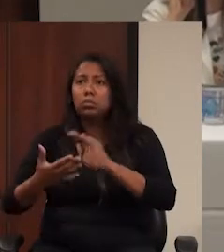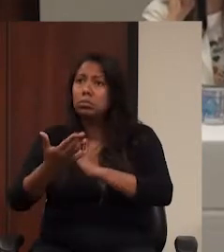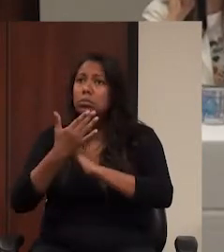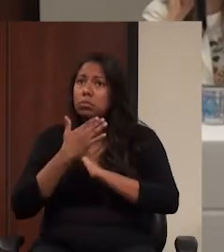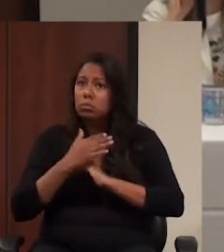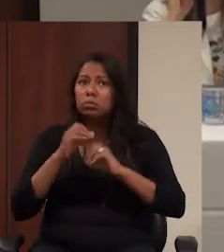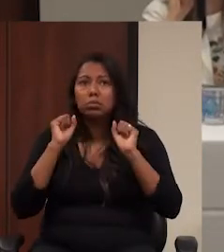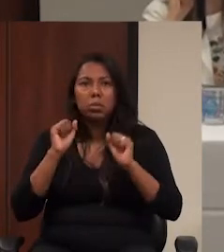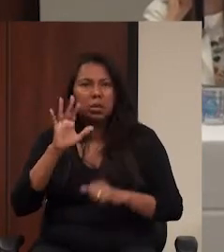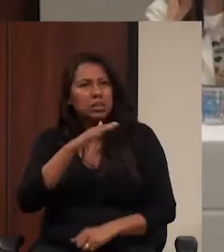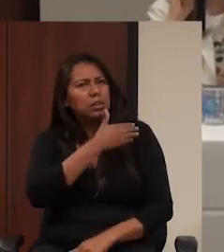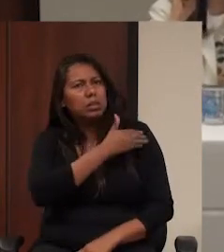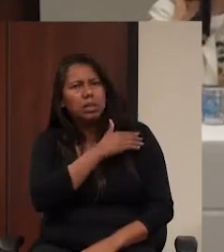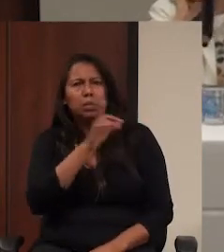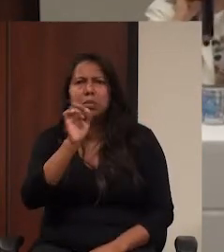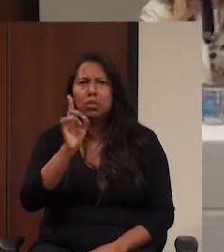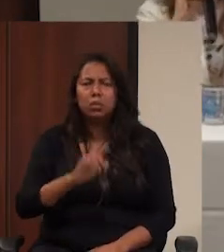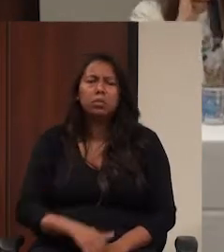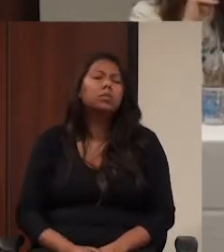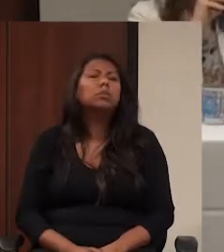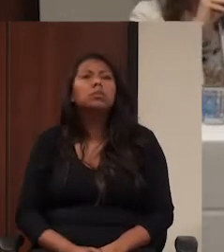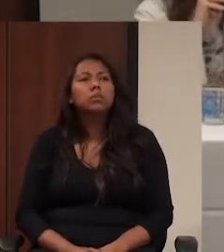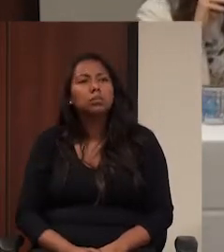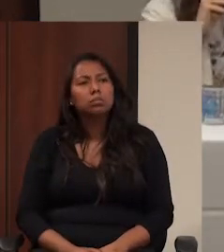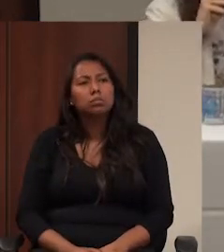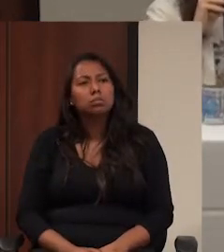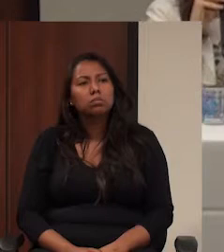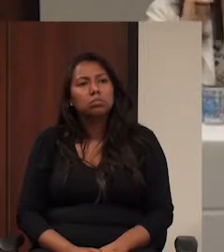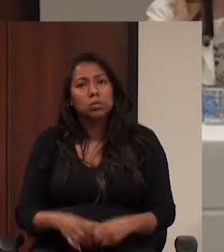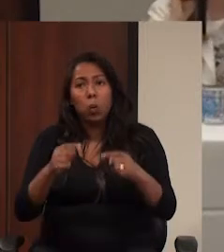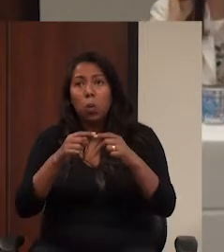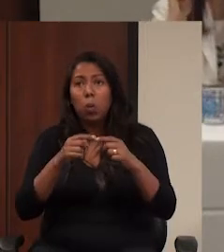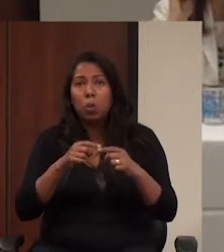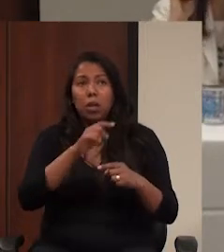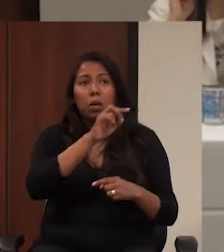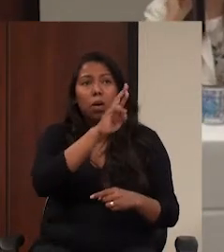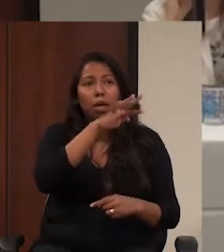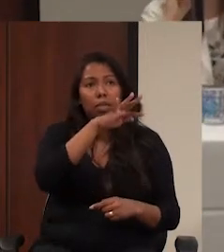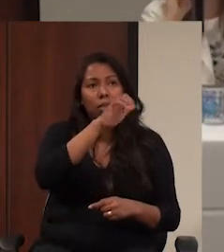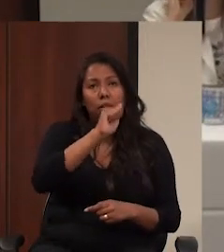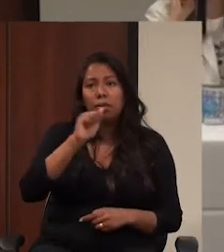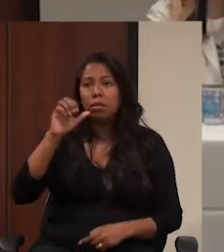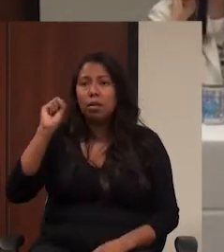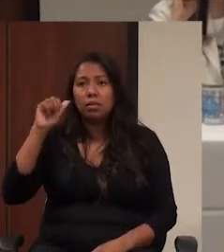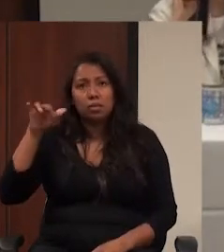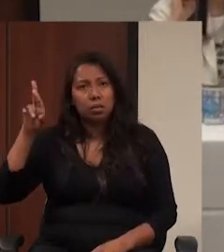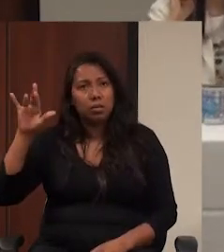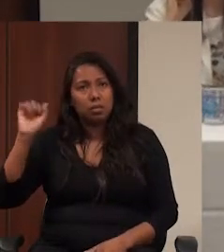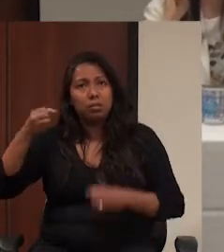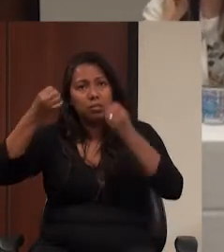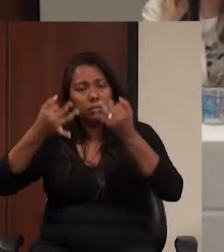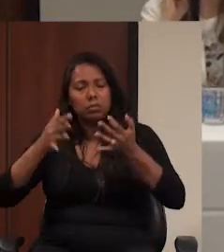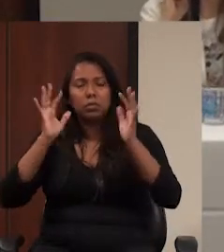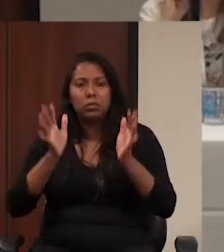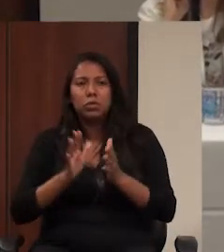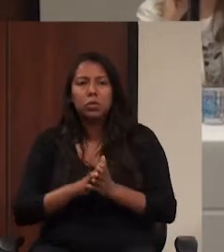com base nas percepções de capacidade mental. Então, isso dialoga com tudo que a doutora Renata e a doutora Sandra já falaram na primeira mesa. Então,